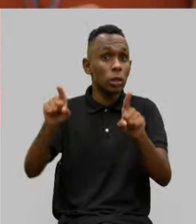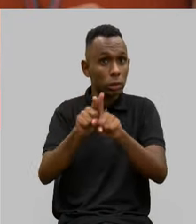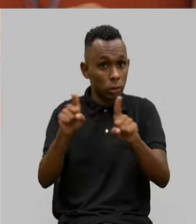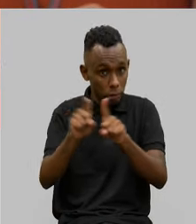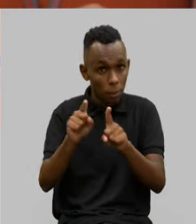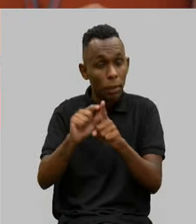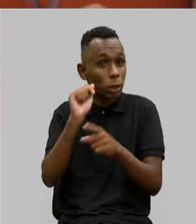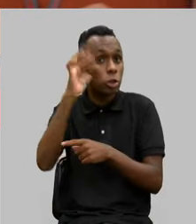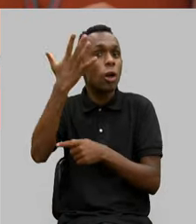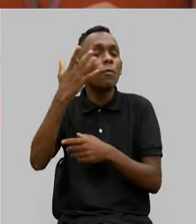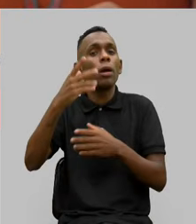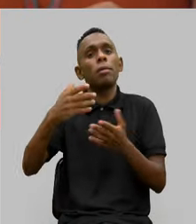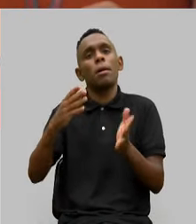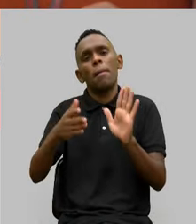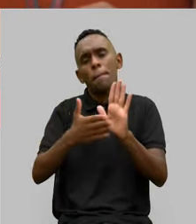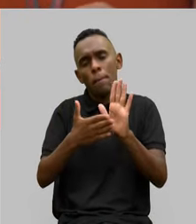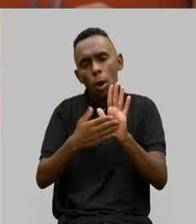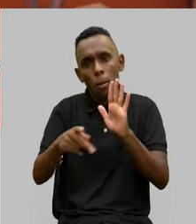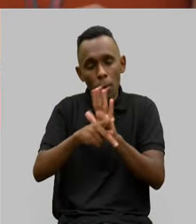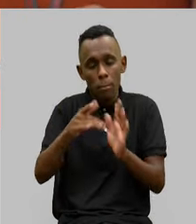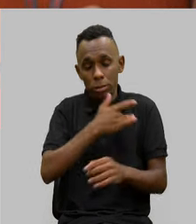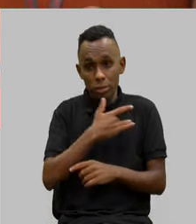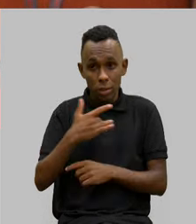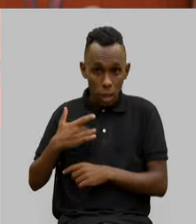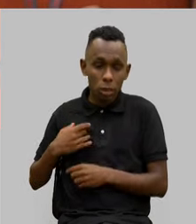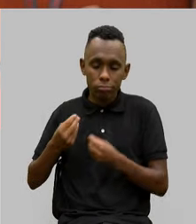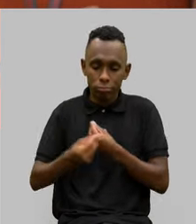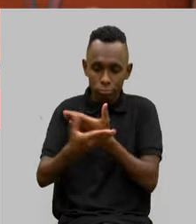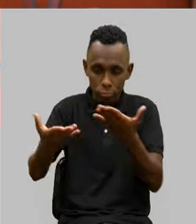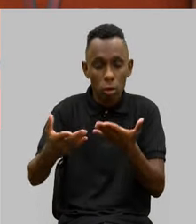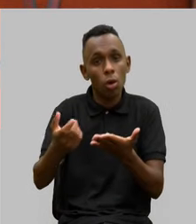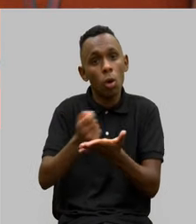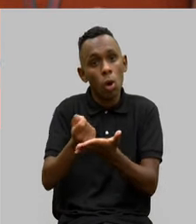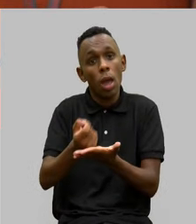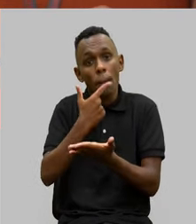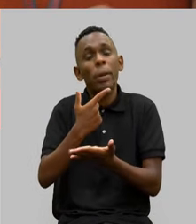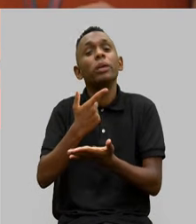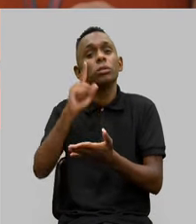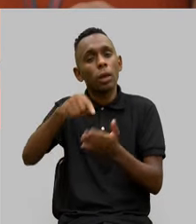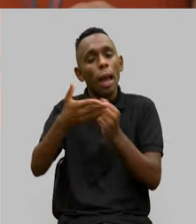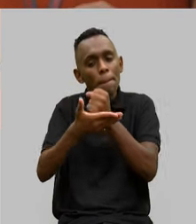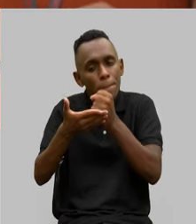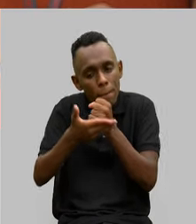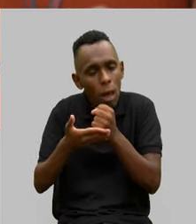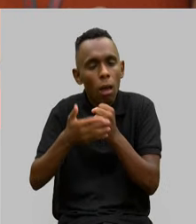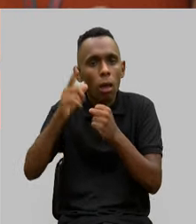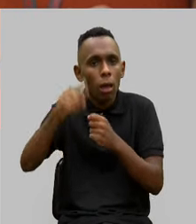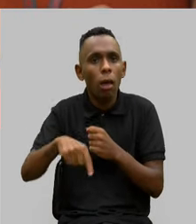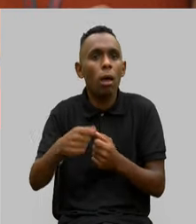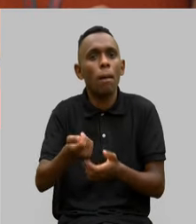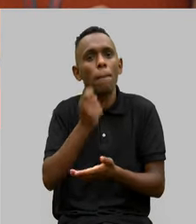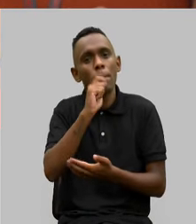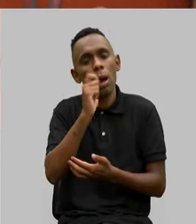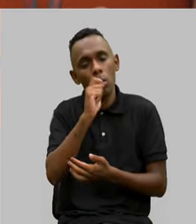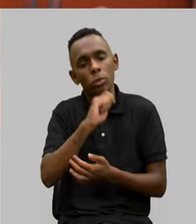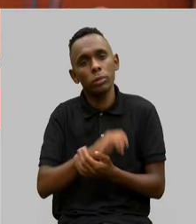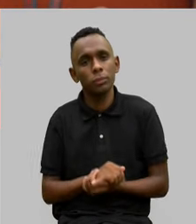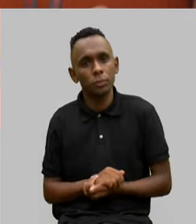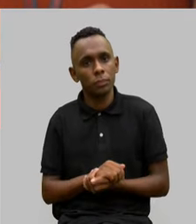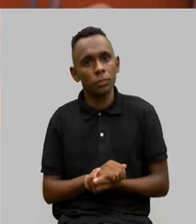determinando que planos de saúde fornecessem medicamentos a base de de maconha né